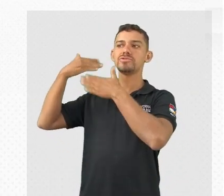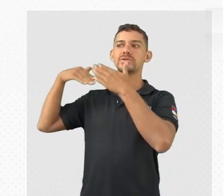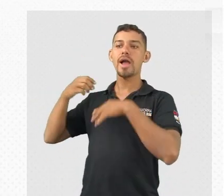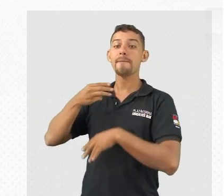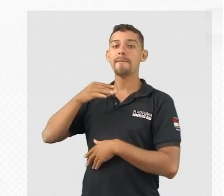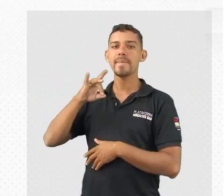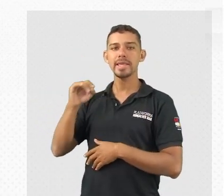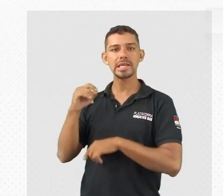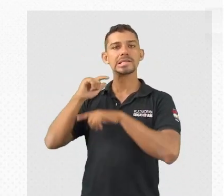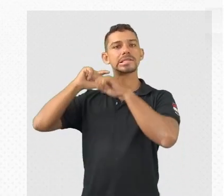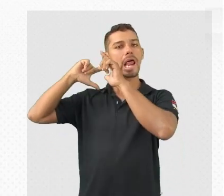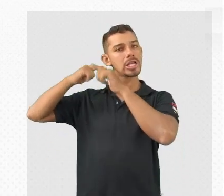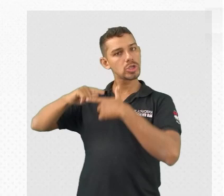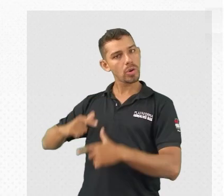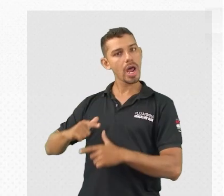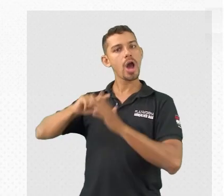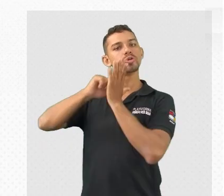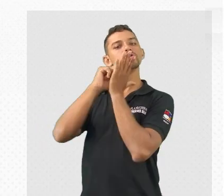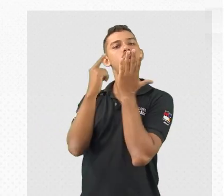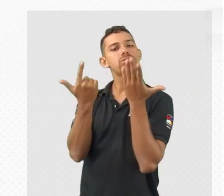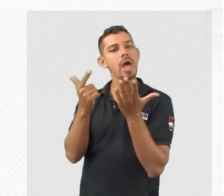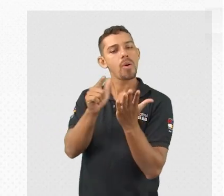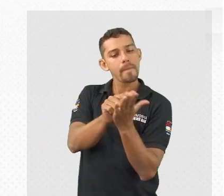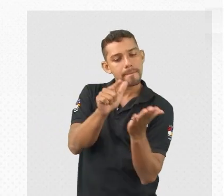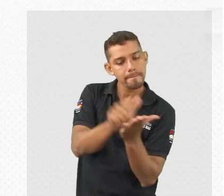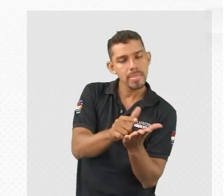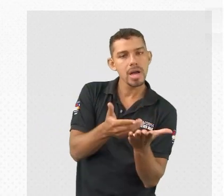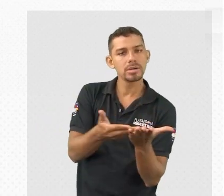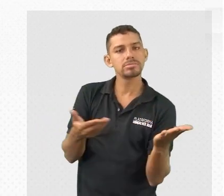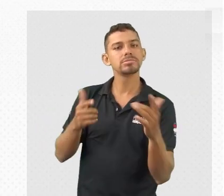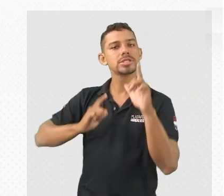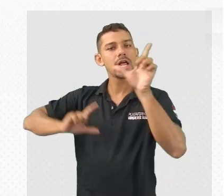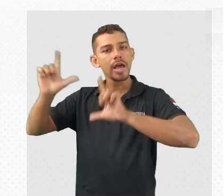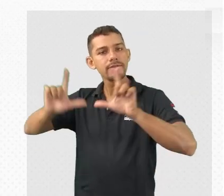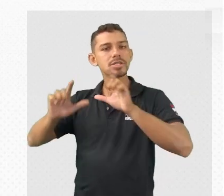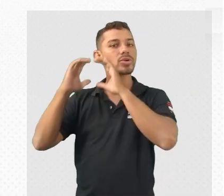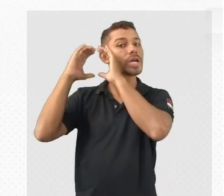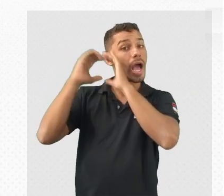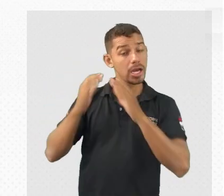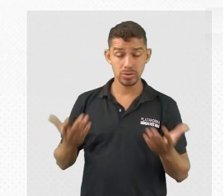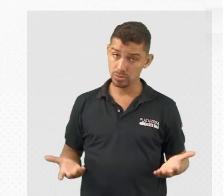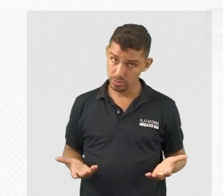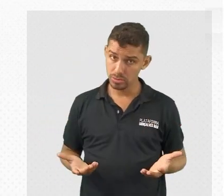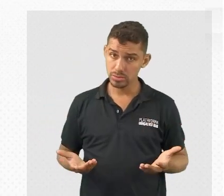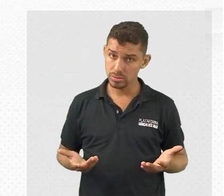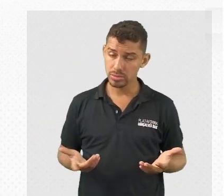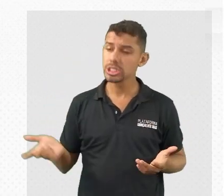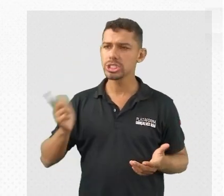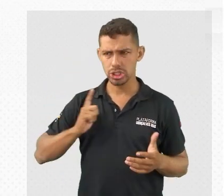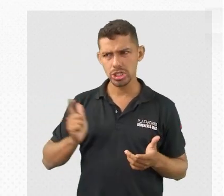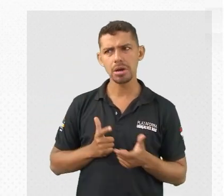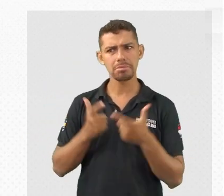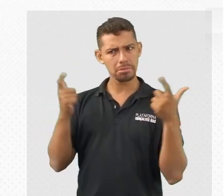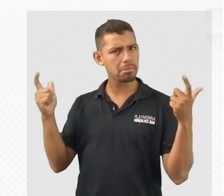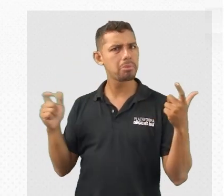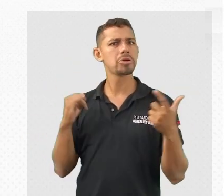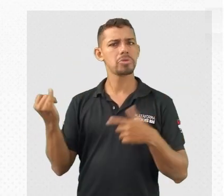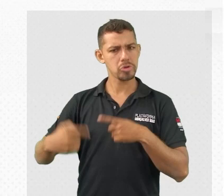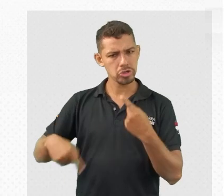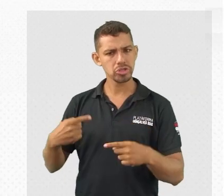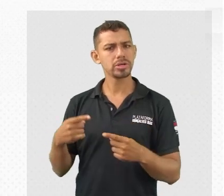mídia tradicional, jornal impresso, televisão e rádio, que tinha uma dimensão de atuação